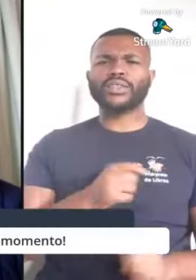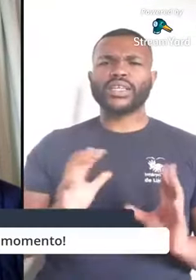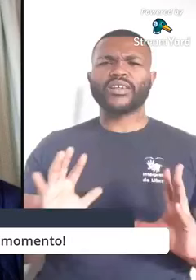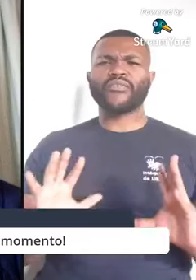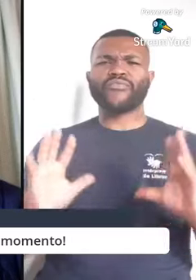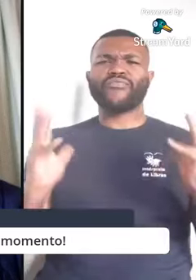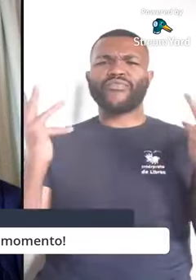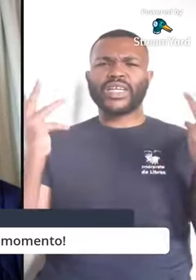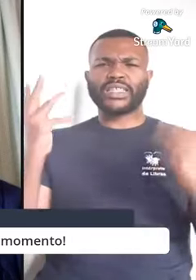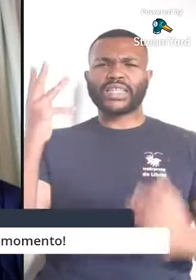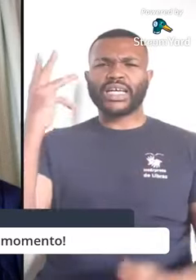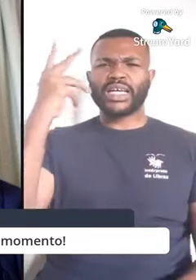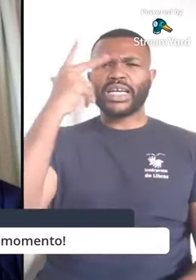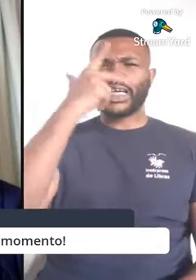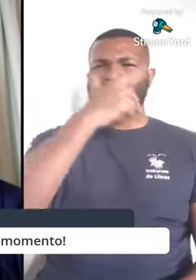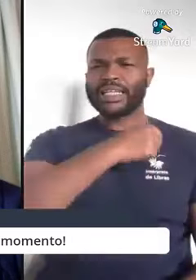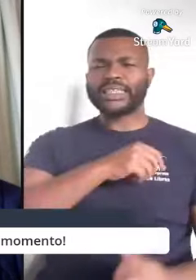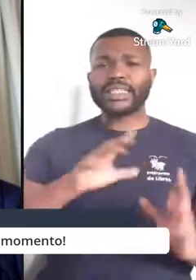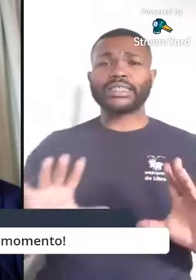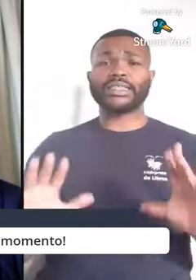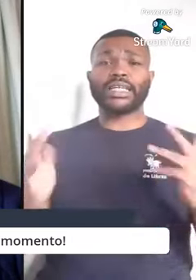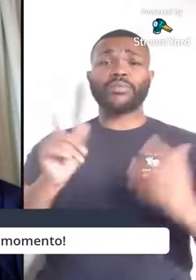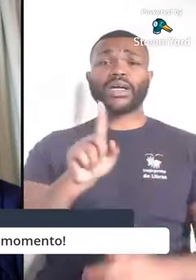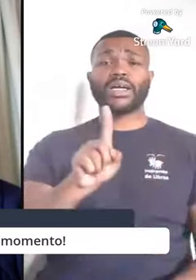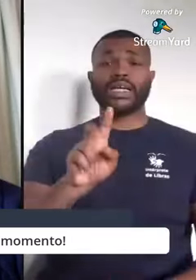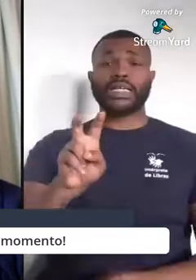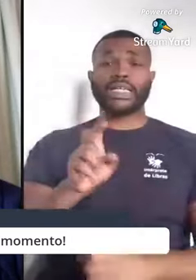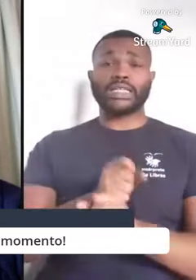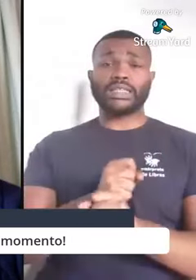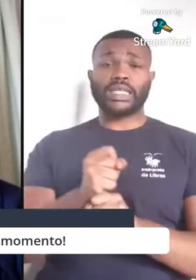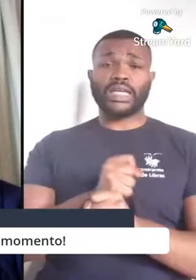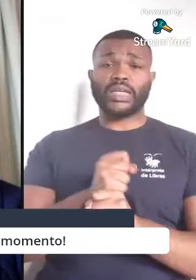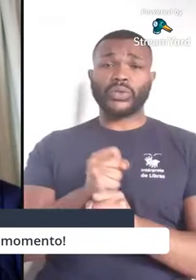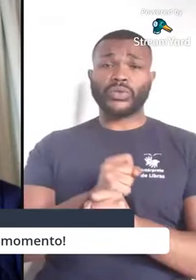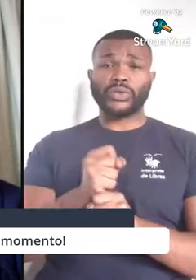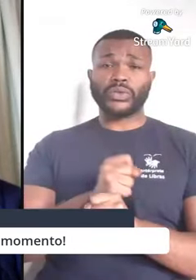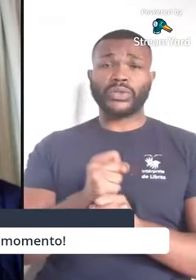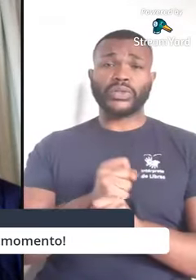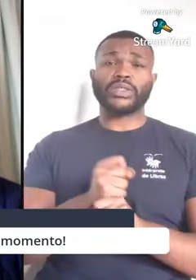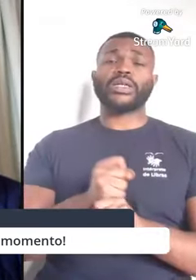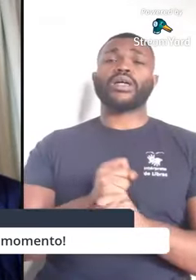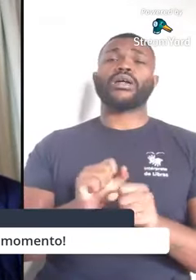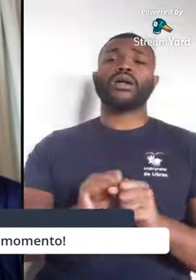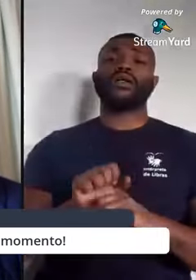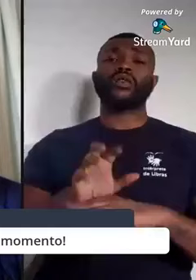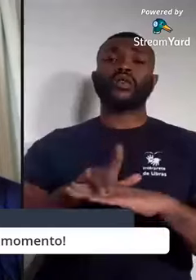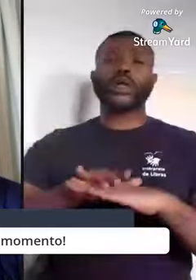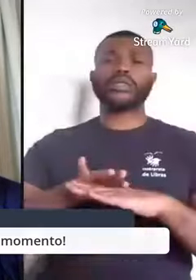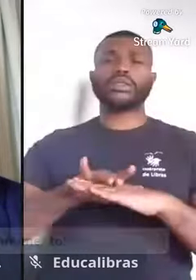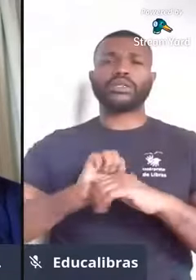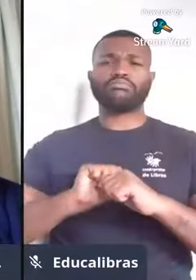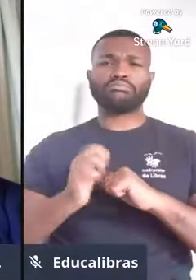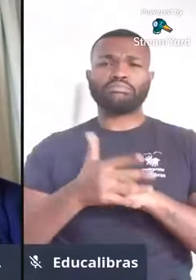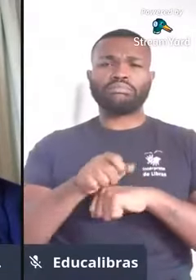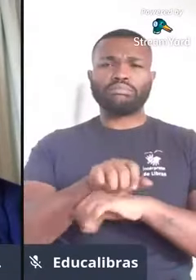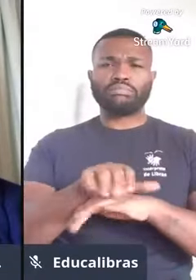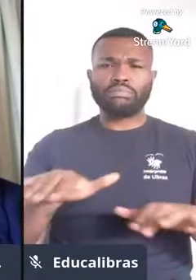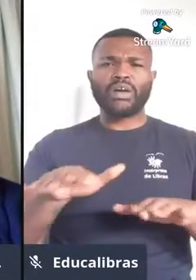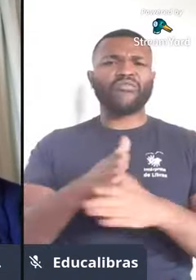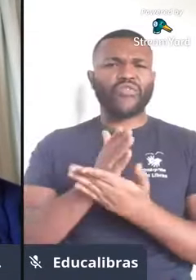celebrar os 15 anos. Em algum momento, a pandemia vai acabar, né? A gente ainda vai viver